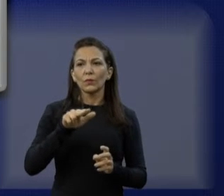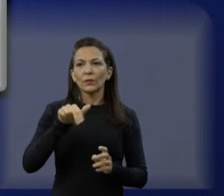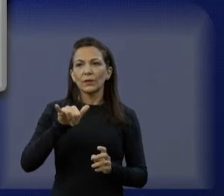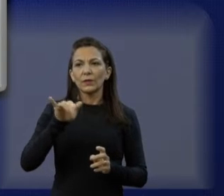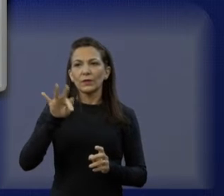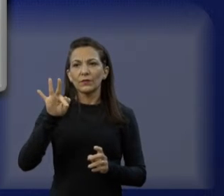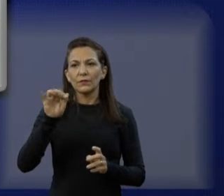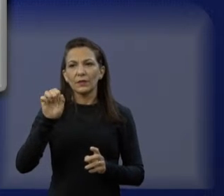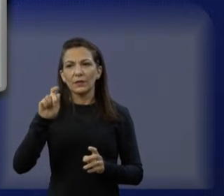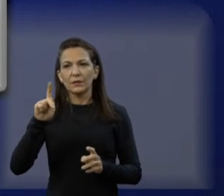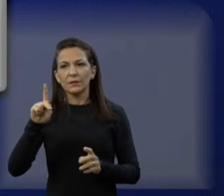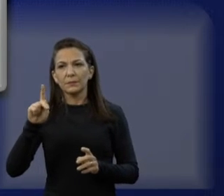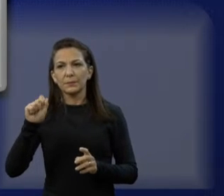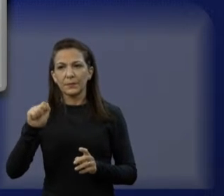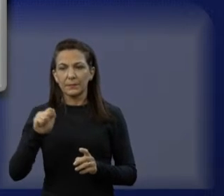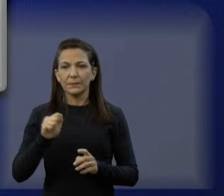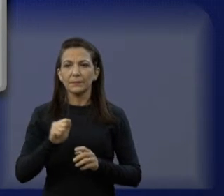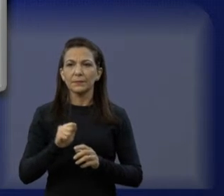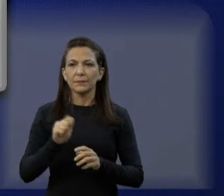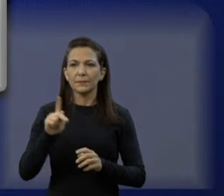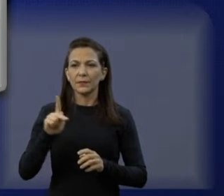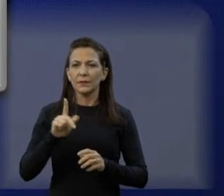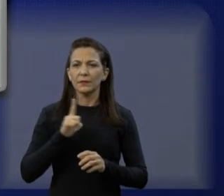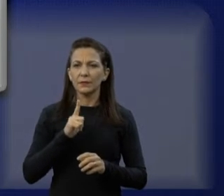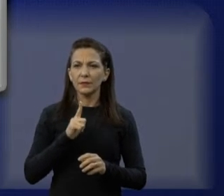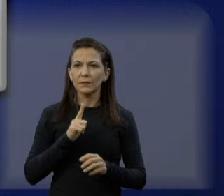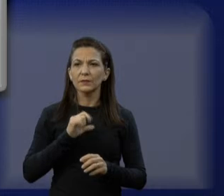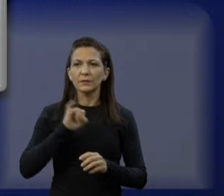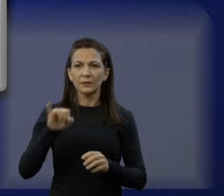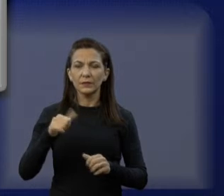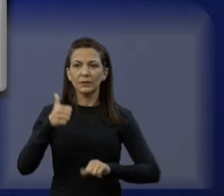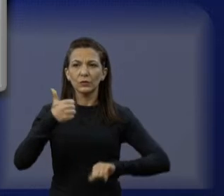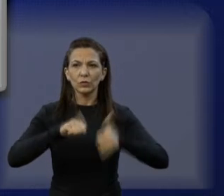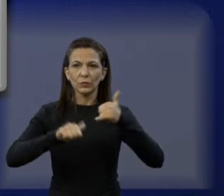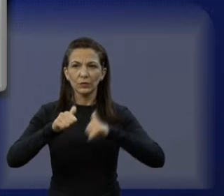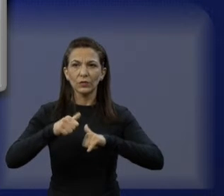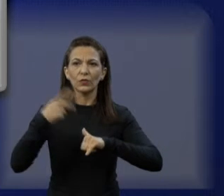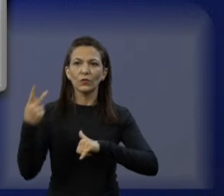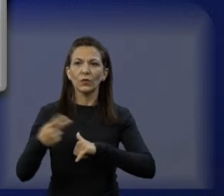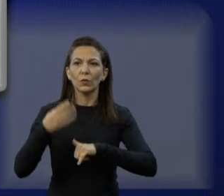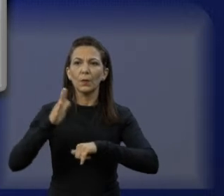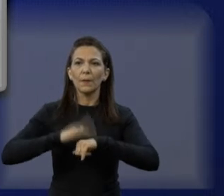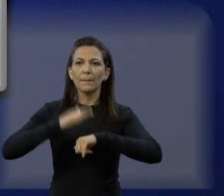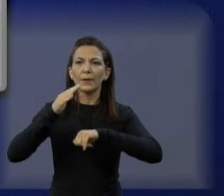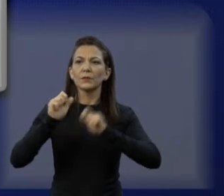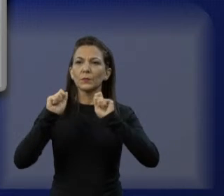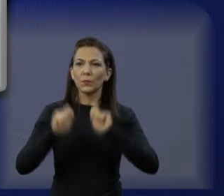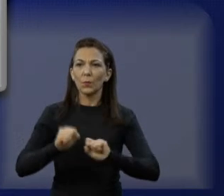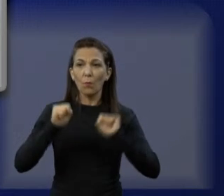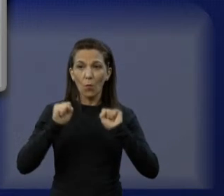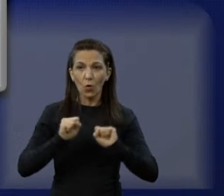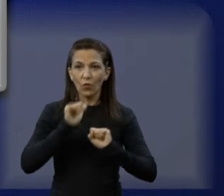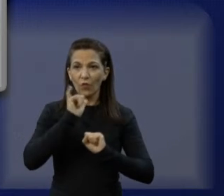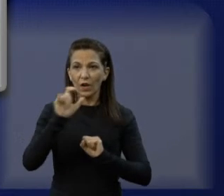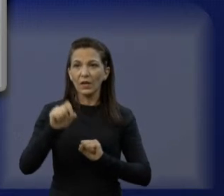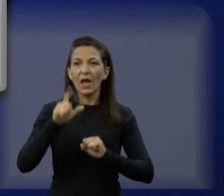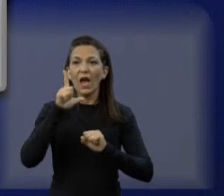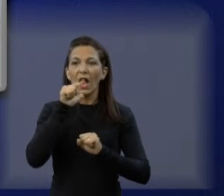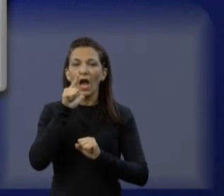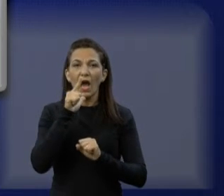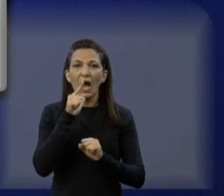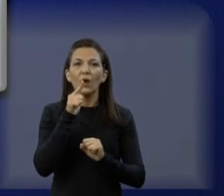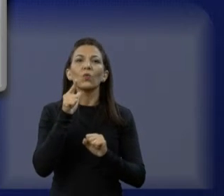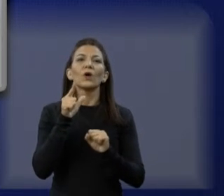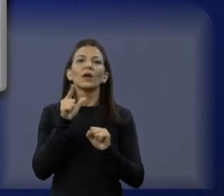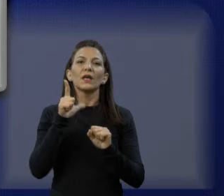kumerow professor de toxicologia da Unifesp se a substância acima do valor máximo permitido Podemos dizer que a água